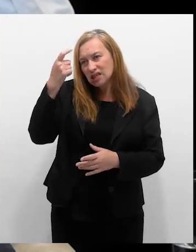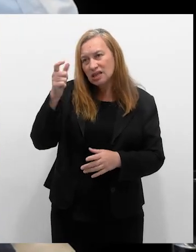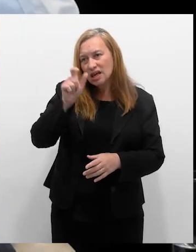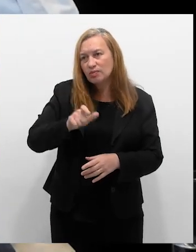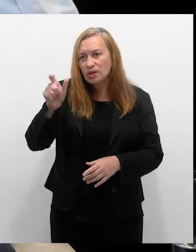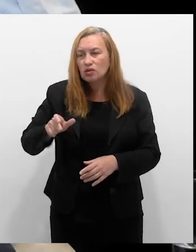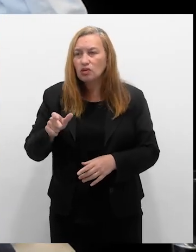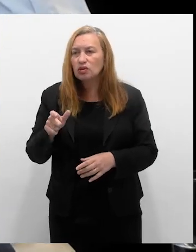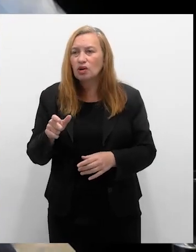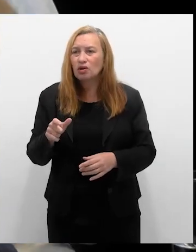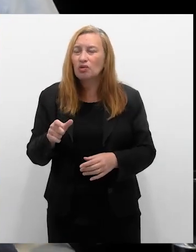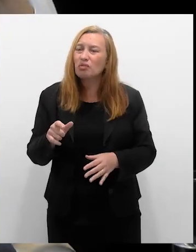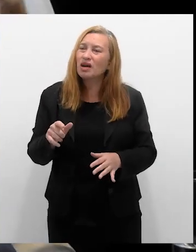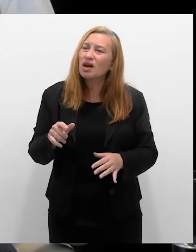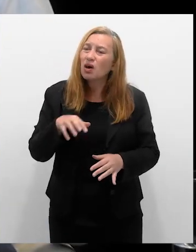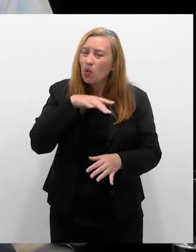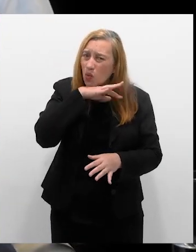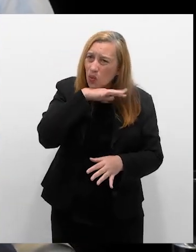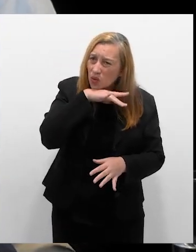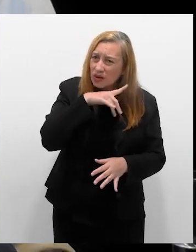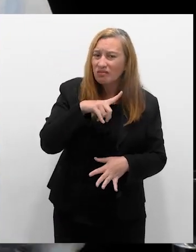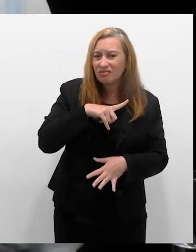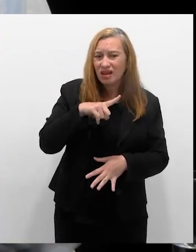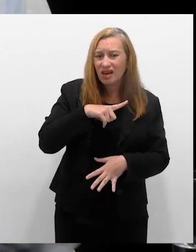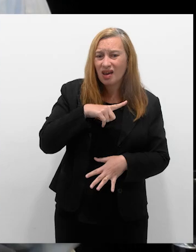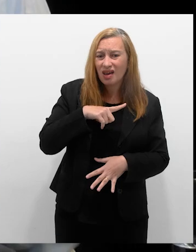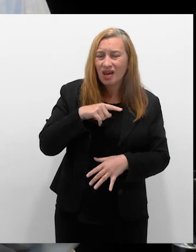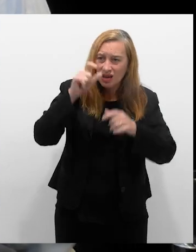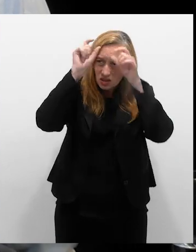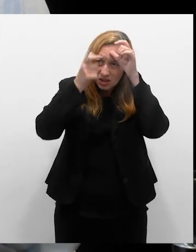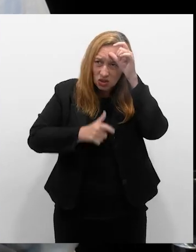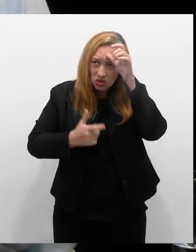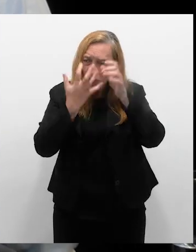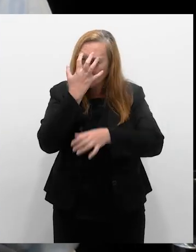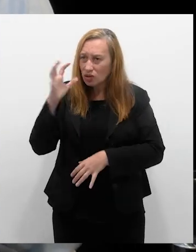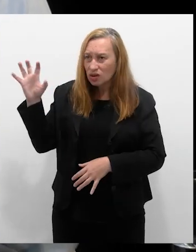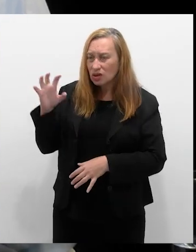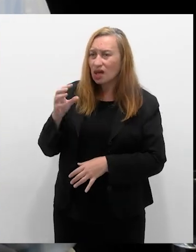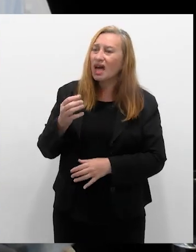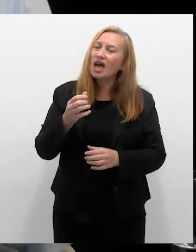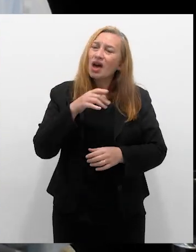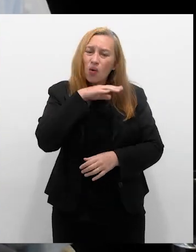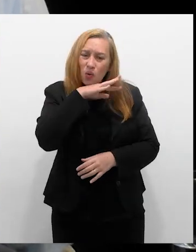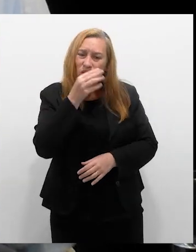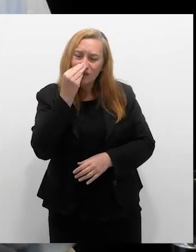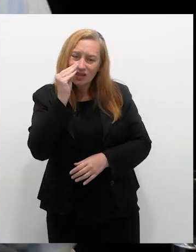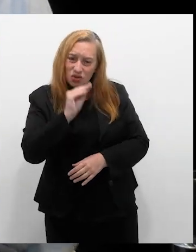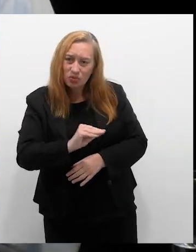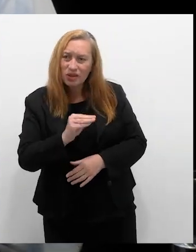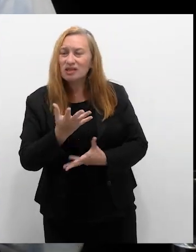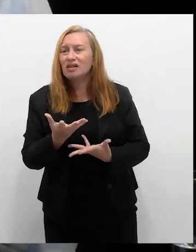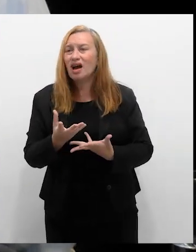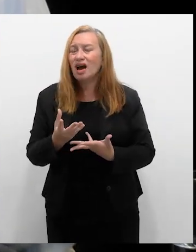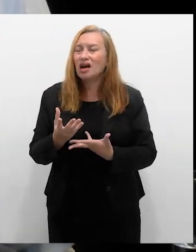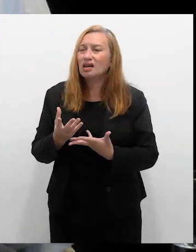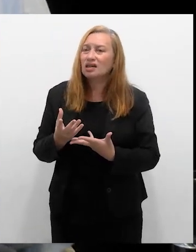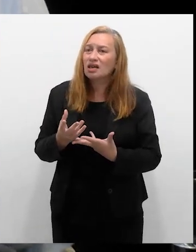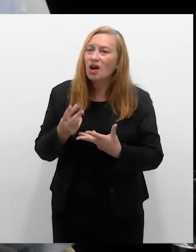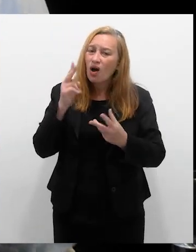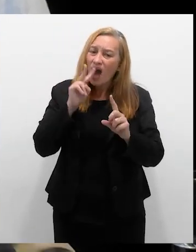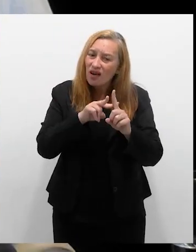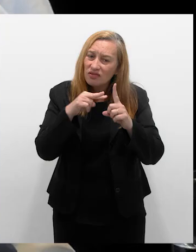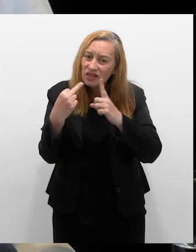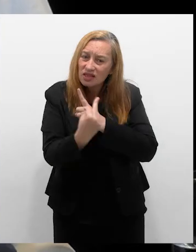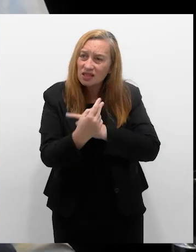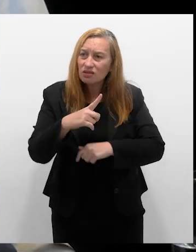as pessoas sobre como dói ter TPB, né? Como dói ser rejeitado, formas de instigar as pessoas